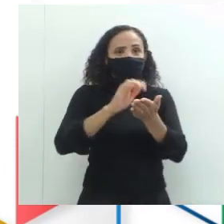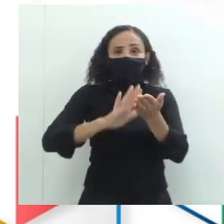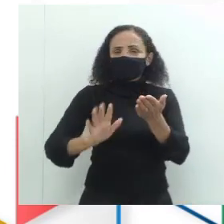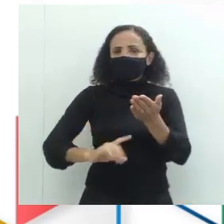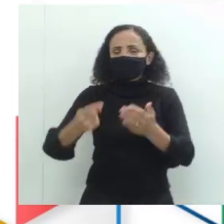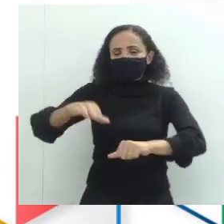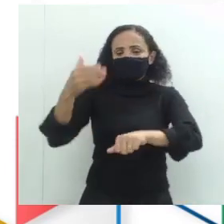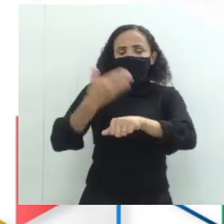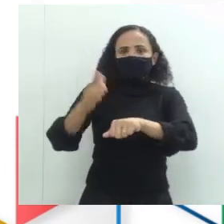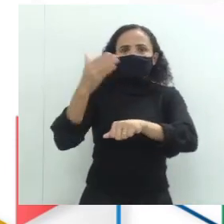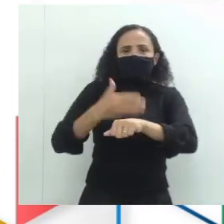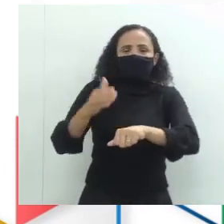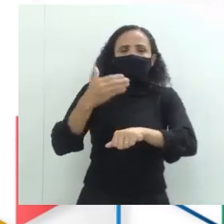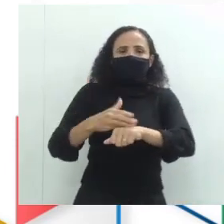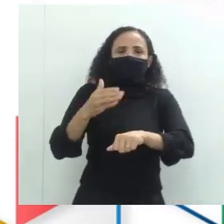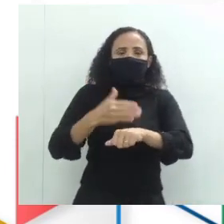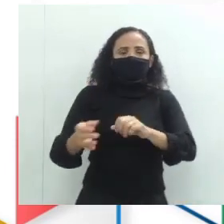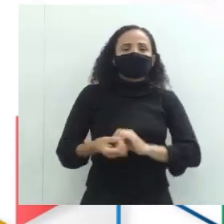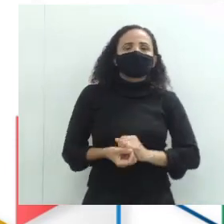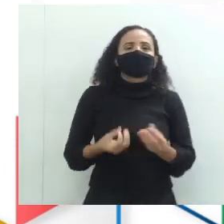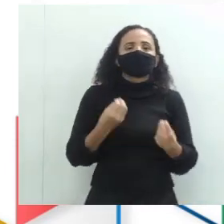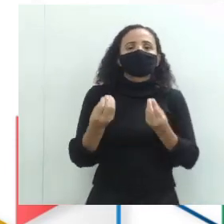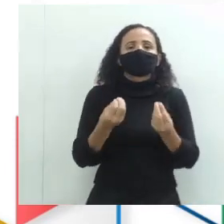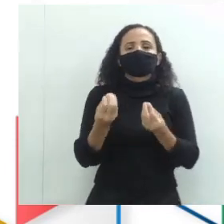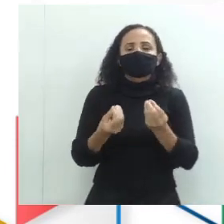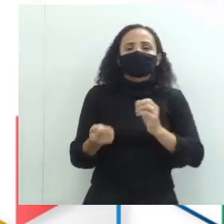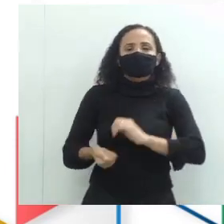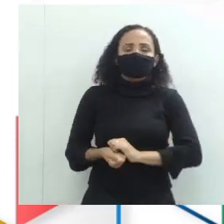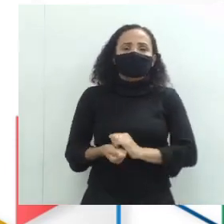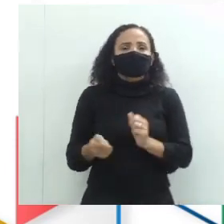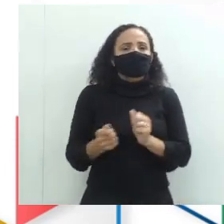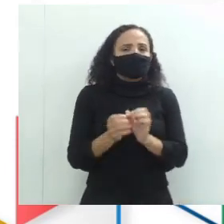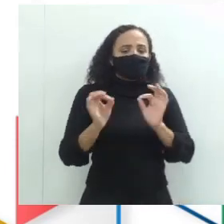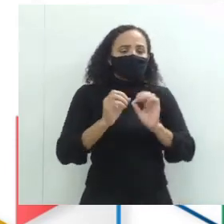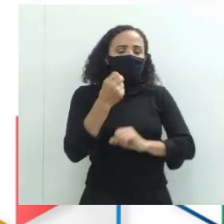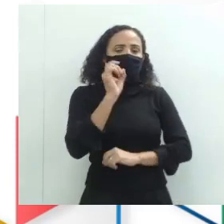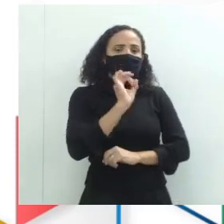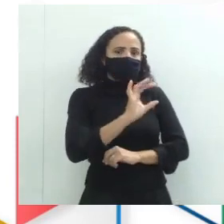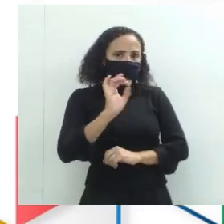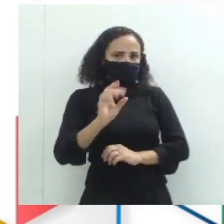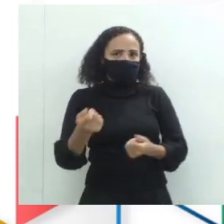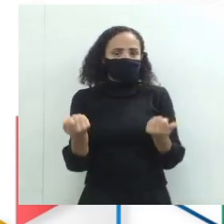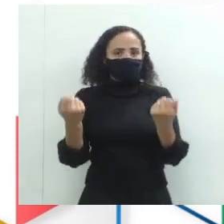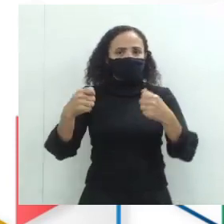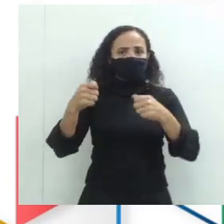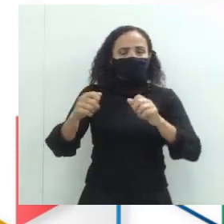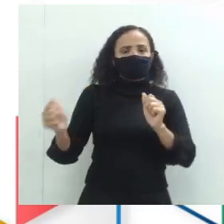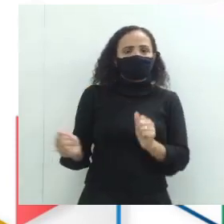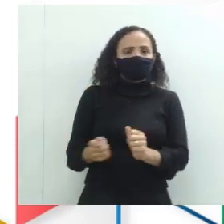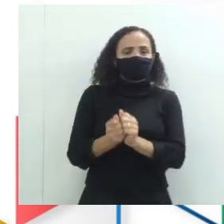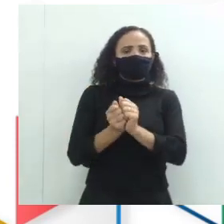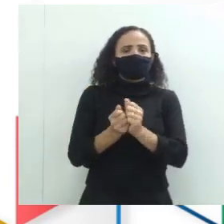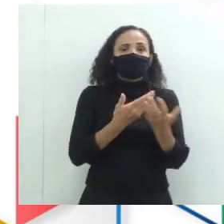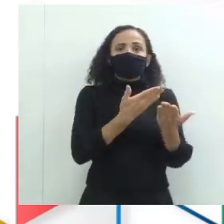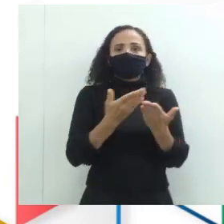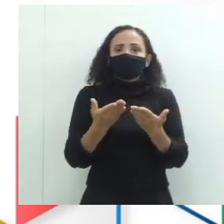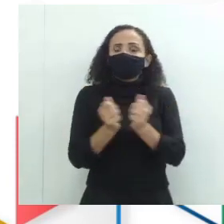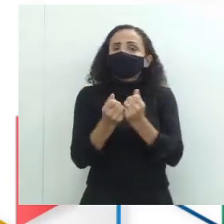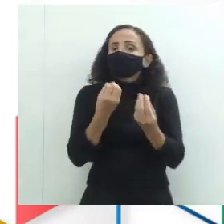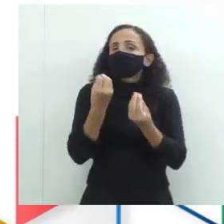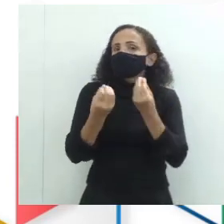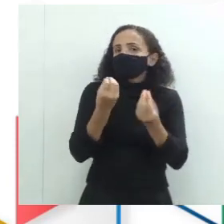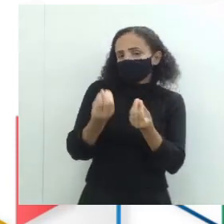gente treinar bastante. Considerando os pares das equações em cada item, verifique se são ou